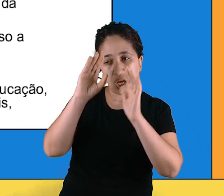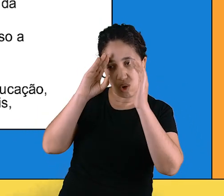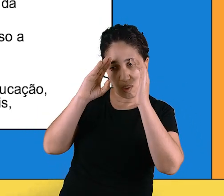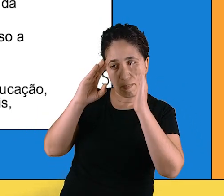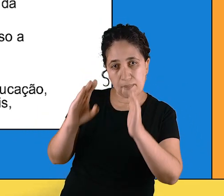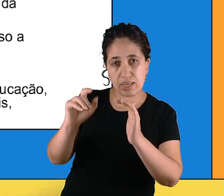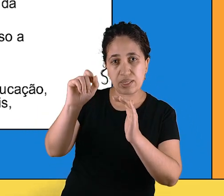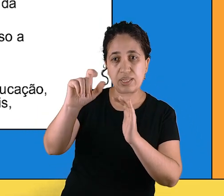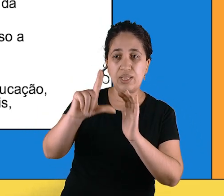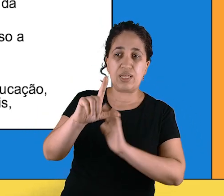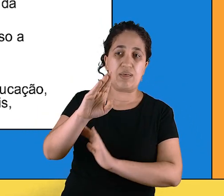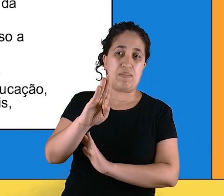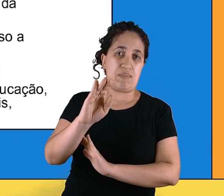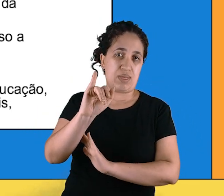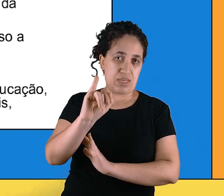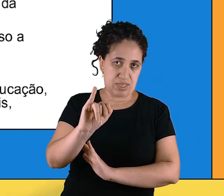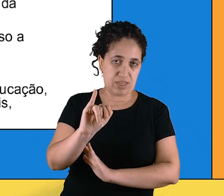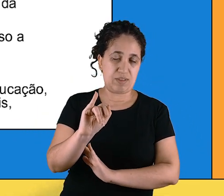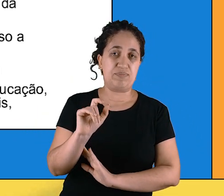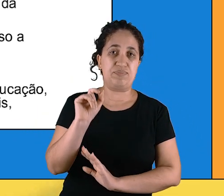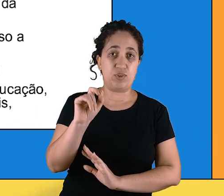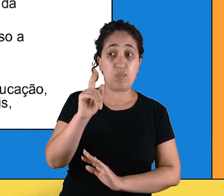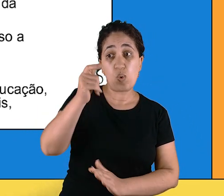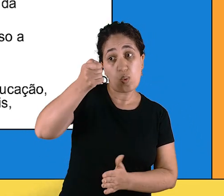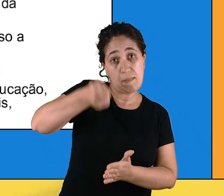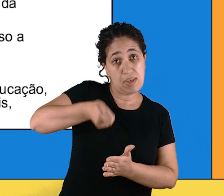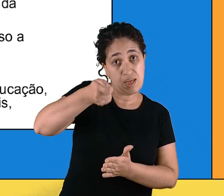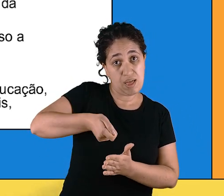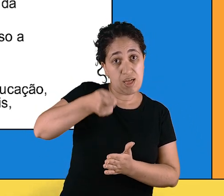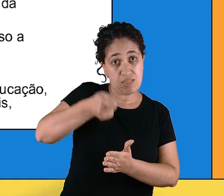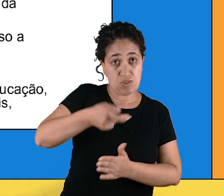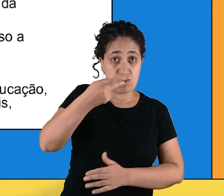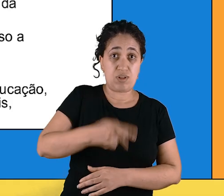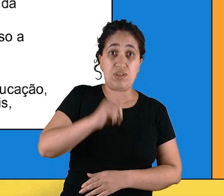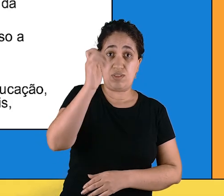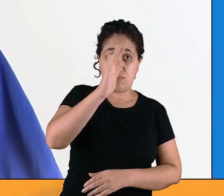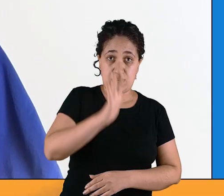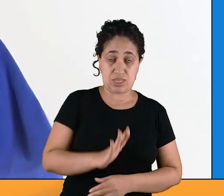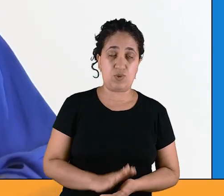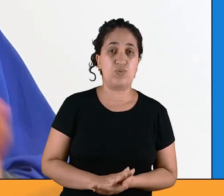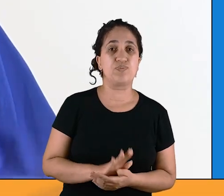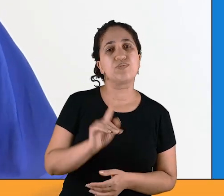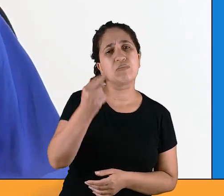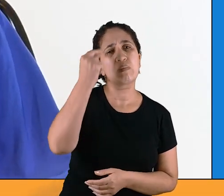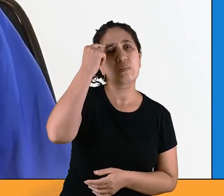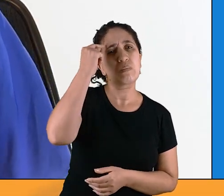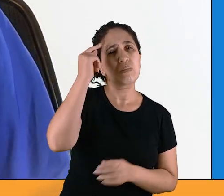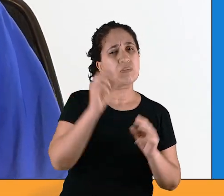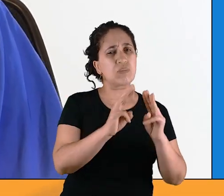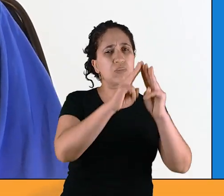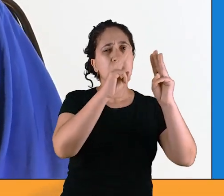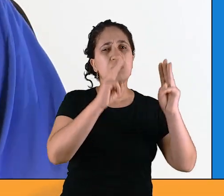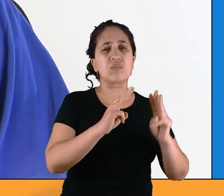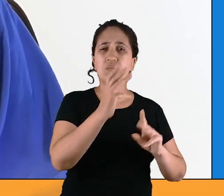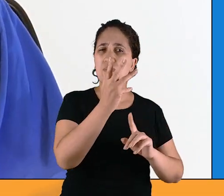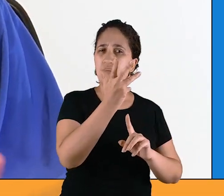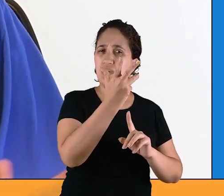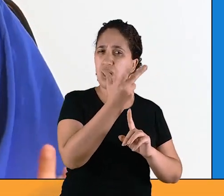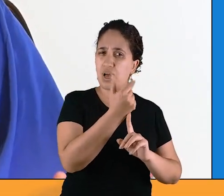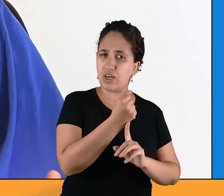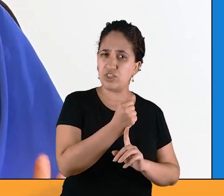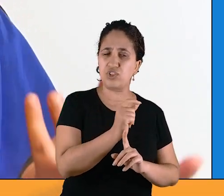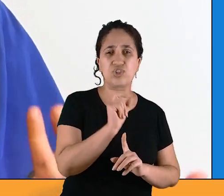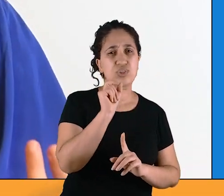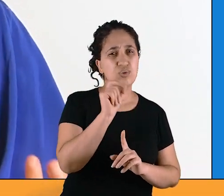de Inclusão coloca aí como, né, obrigatoriedade no nosso país. Quando a gente pensa em museus de arte, né, a